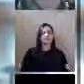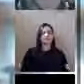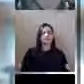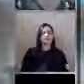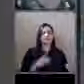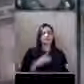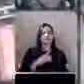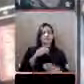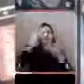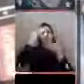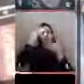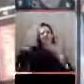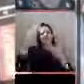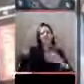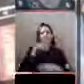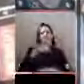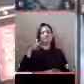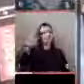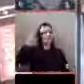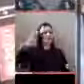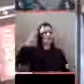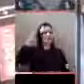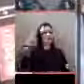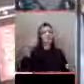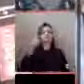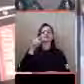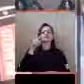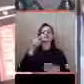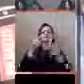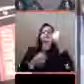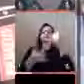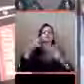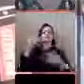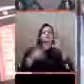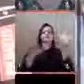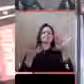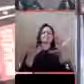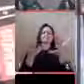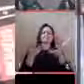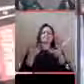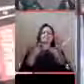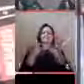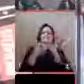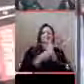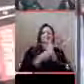Obrigado, professora Ádia. Suas palavras são sempre muito acalentadoras, né? Uma segurança muito grande